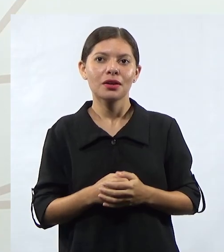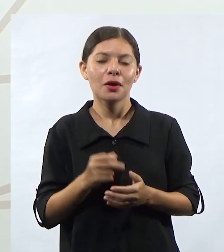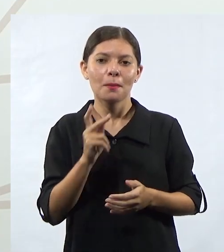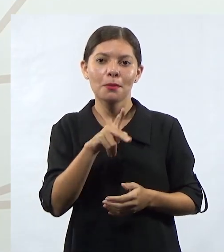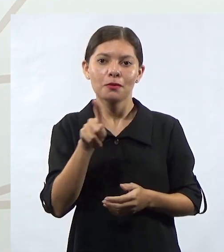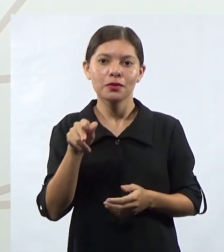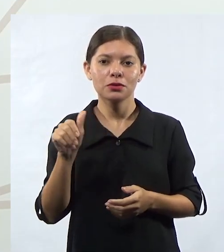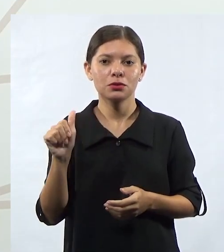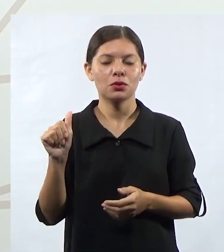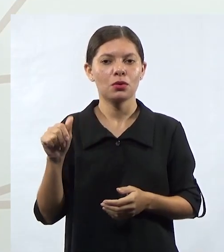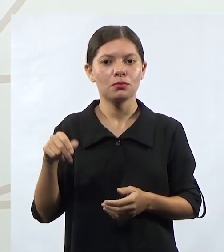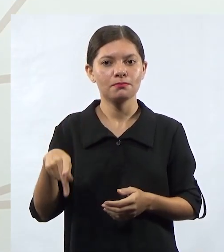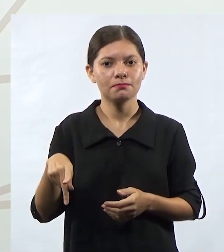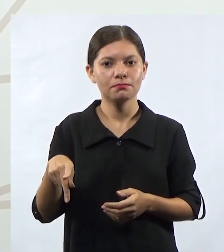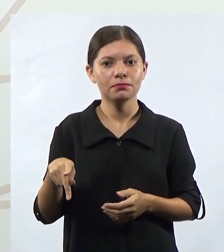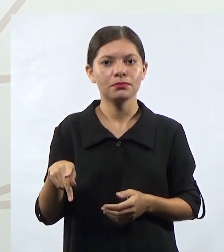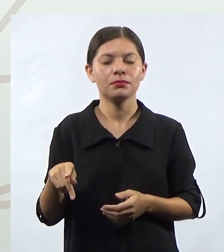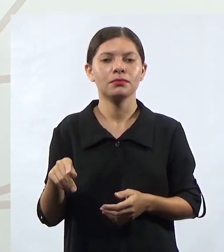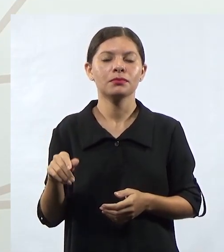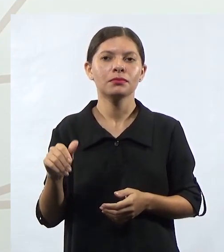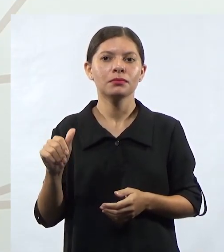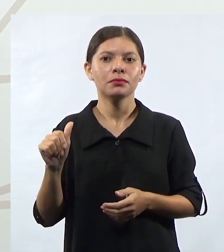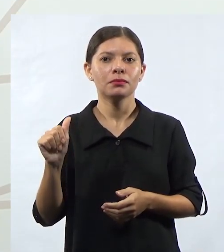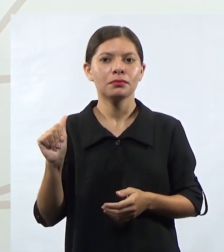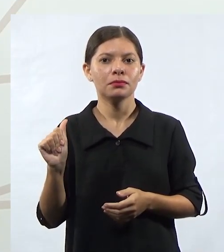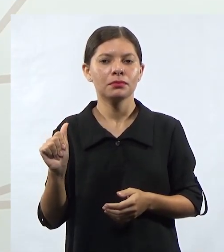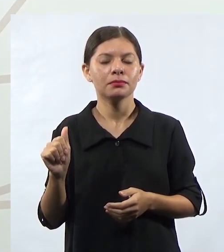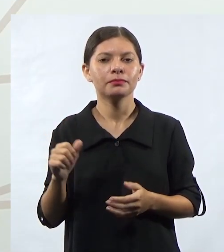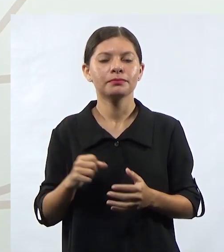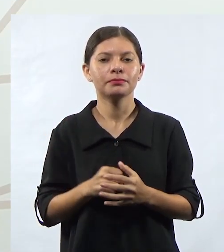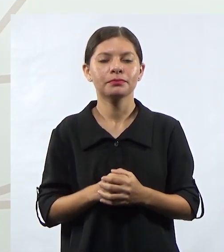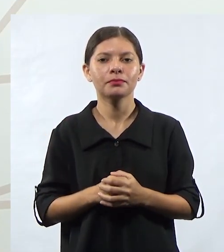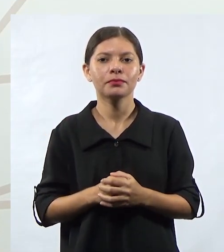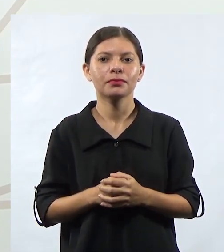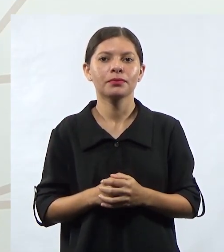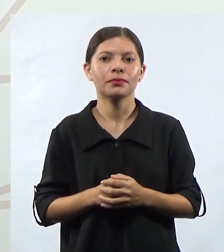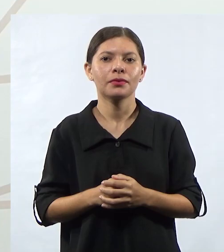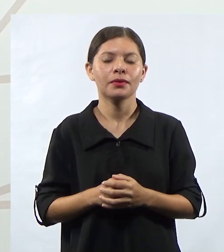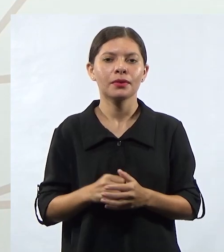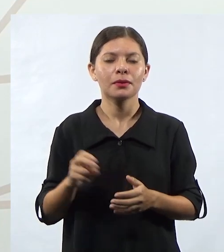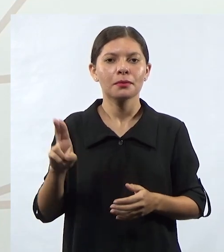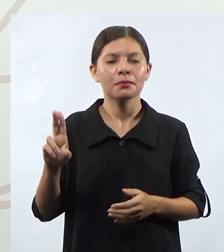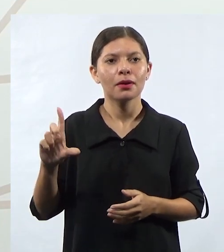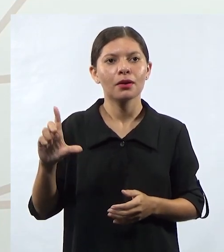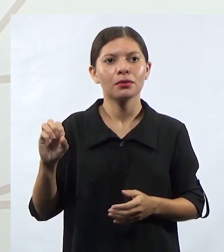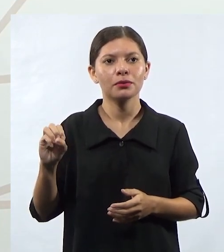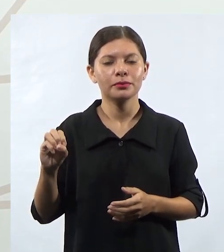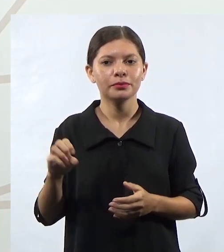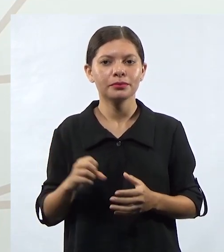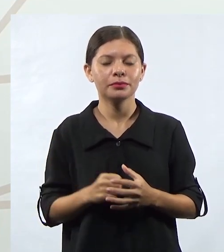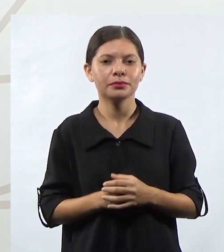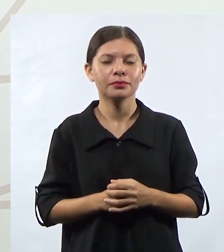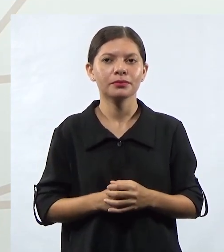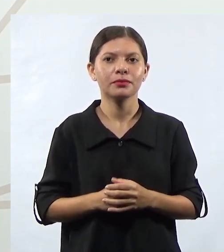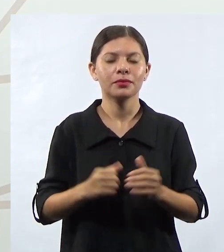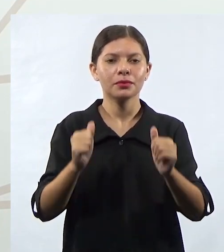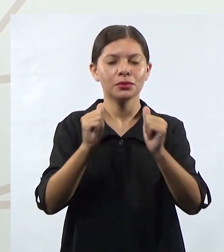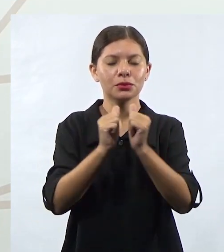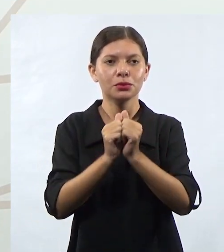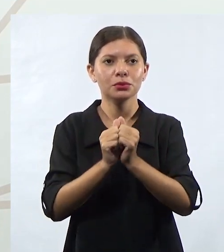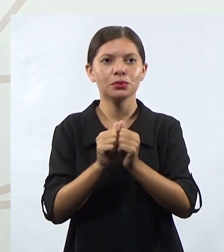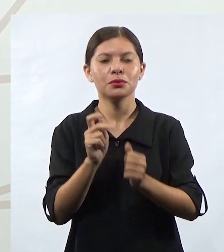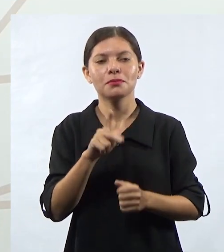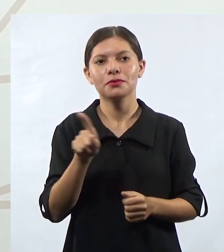professor da área de informática e estou lecionando a disciplina de Práticas Colaborativas 1 em conjunto com a professora Rosa. Vou fazer